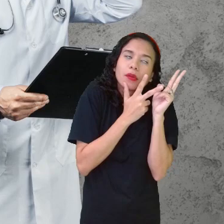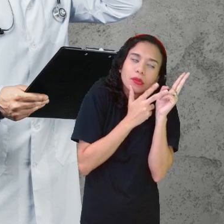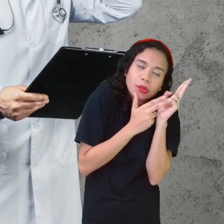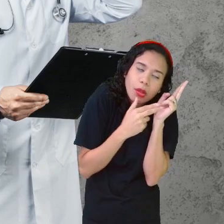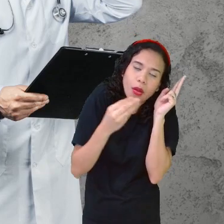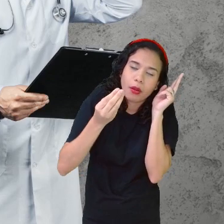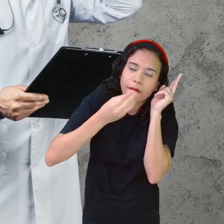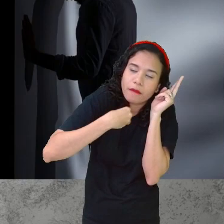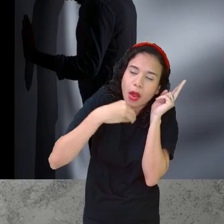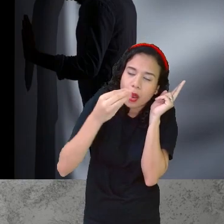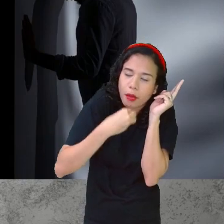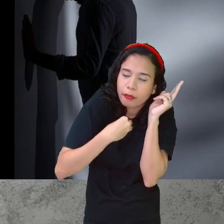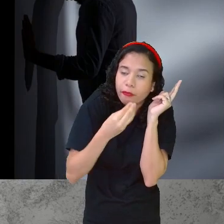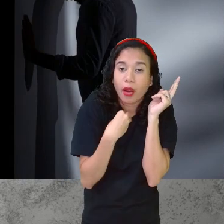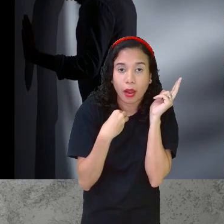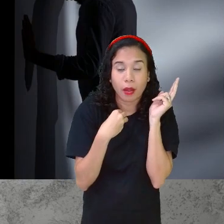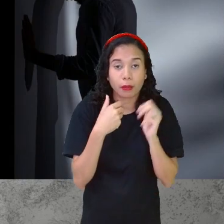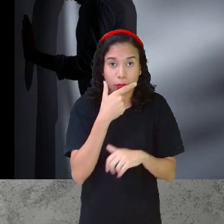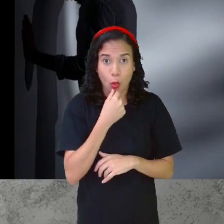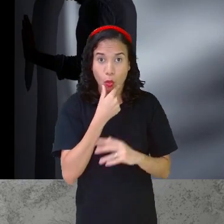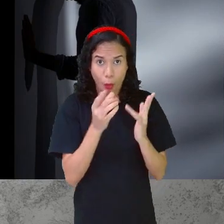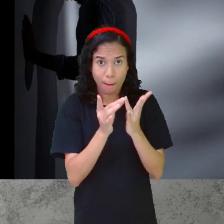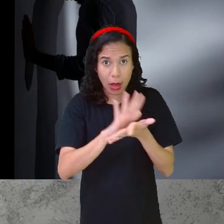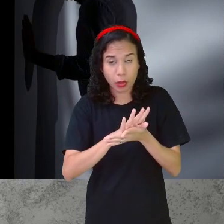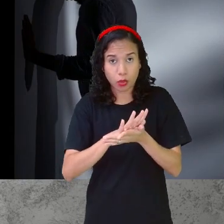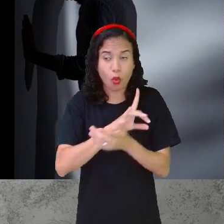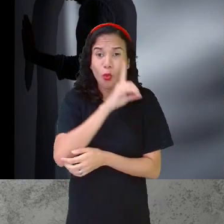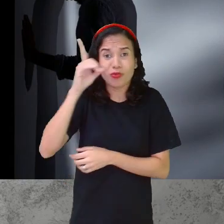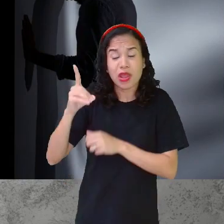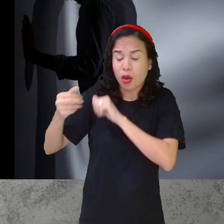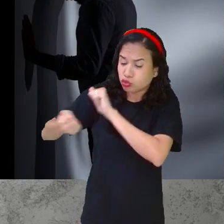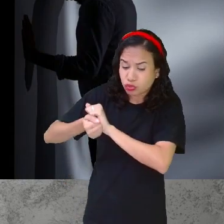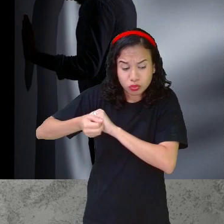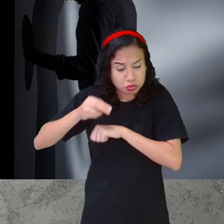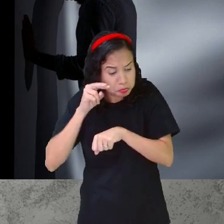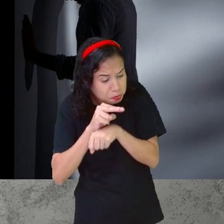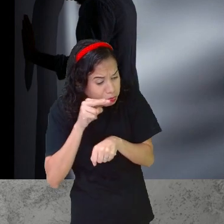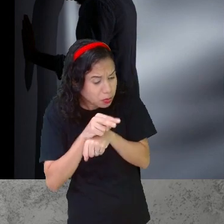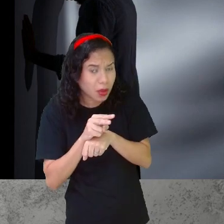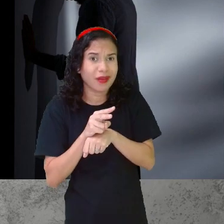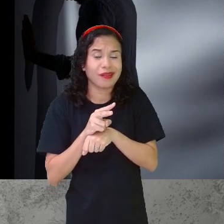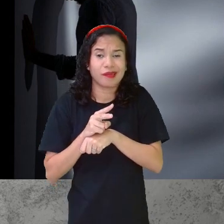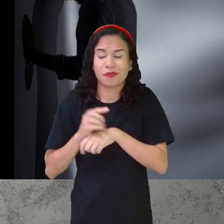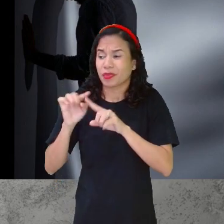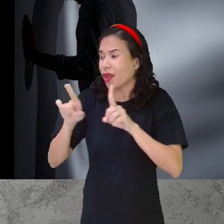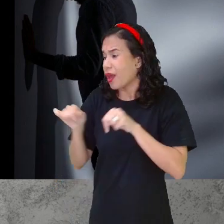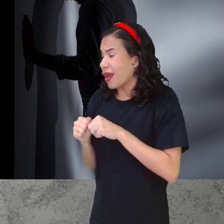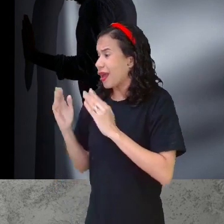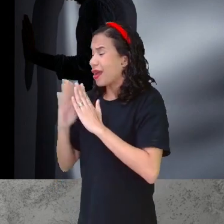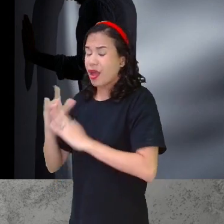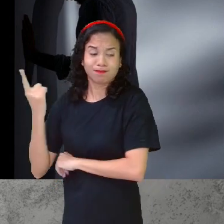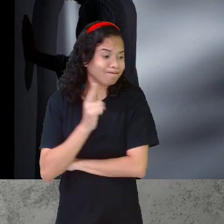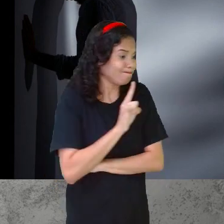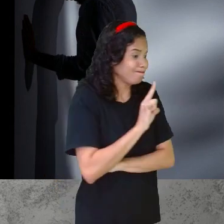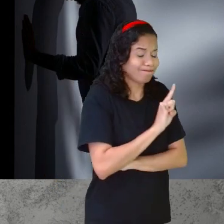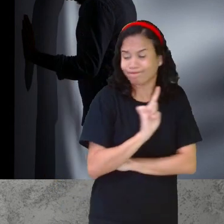muito fraca. Jordão passava o dia ao seu lado. Andava pela sala, de um lado